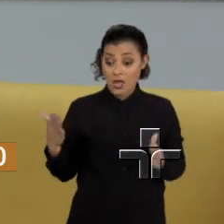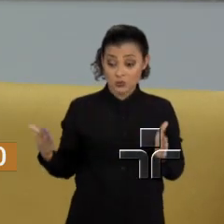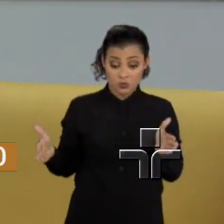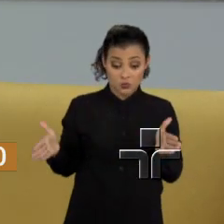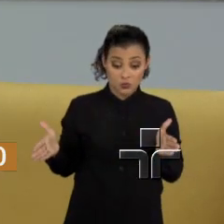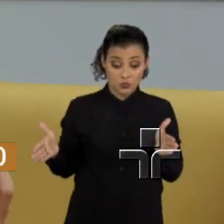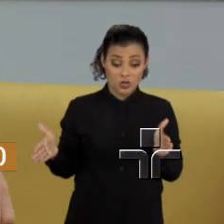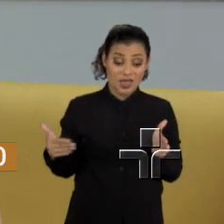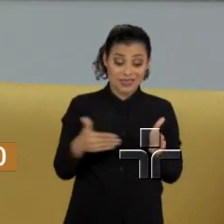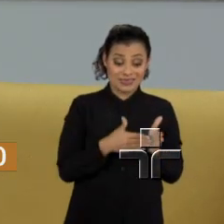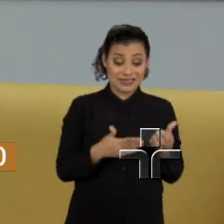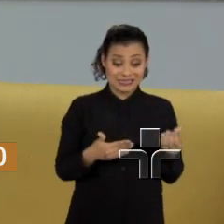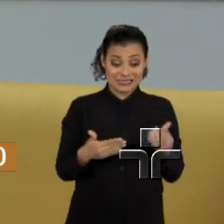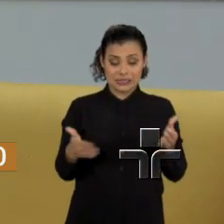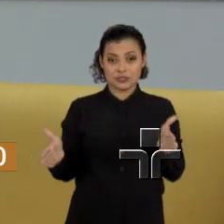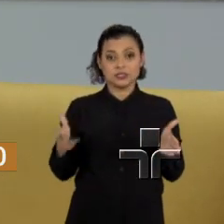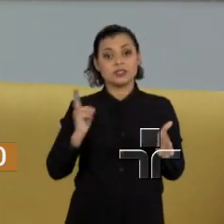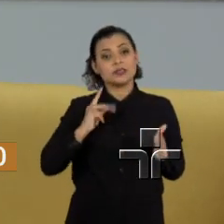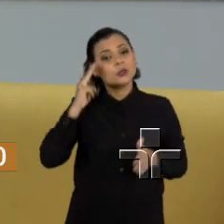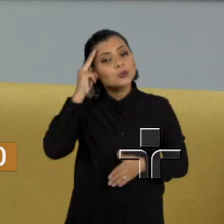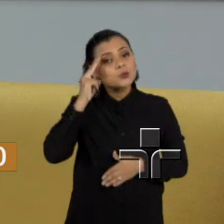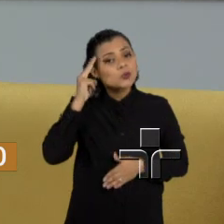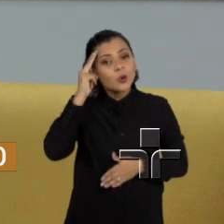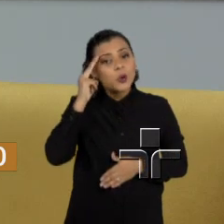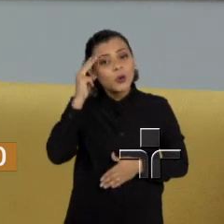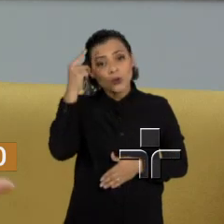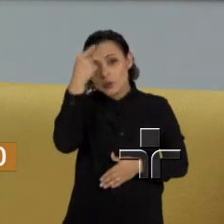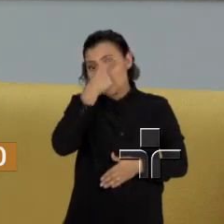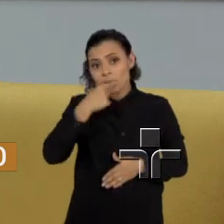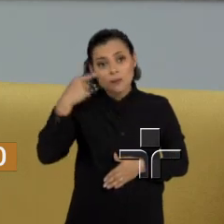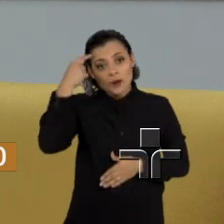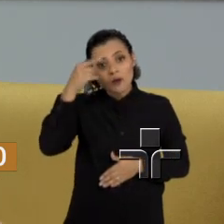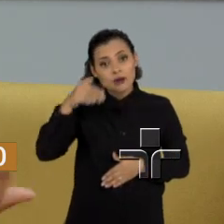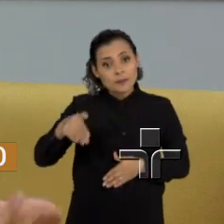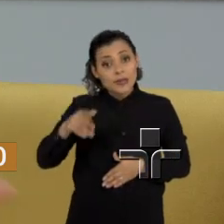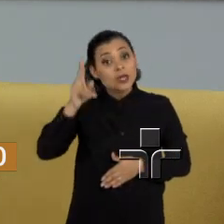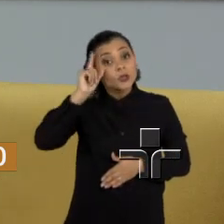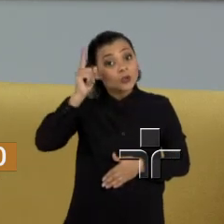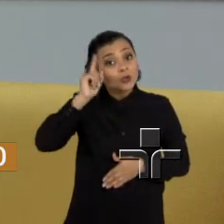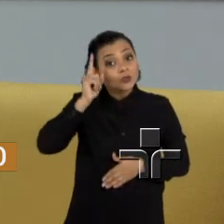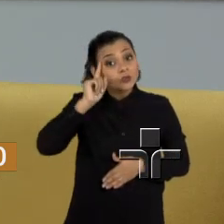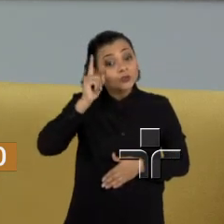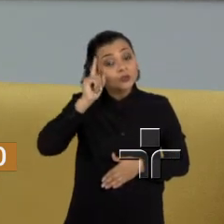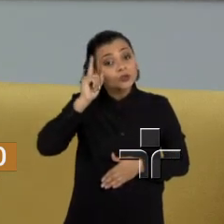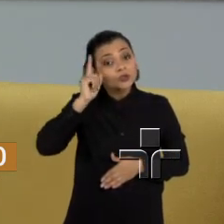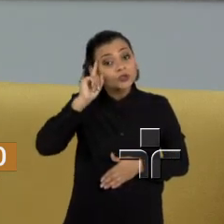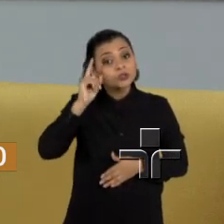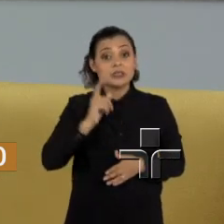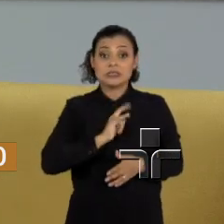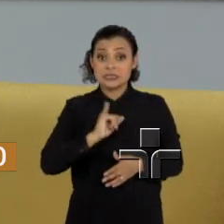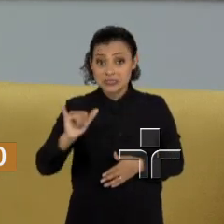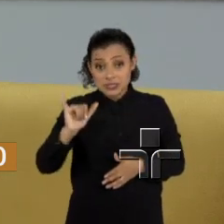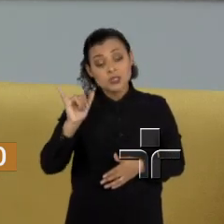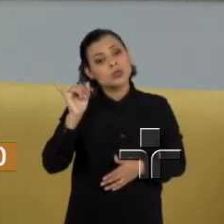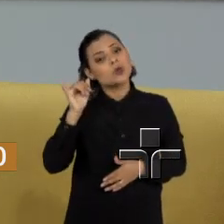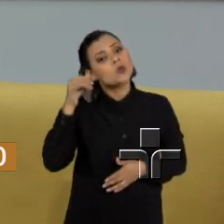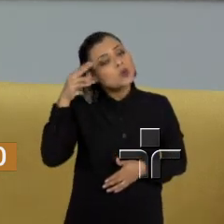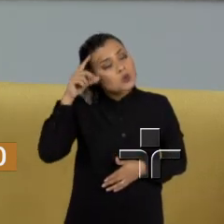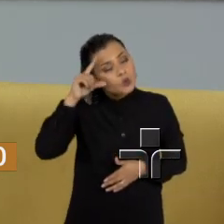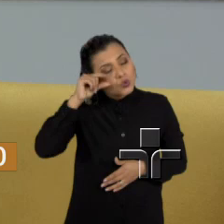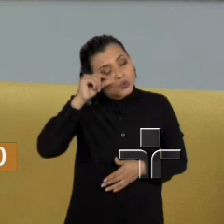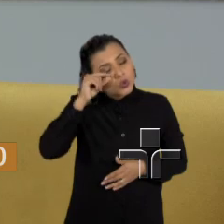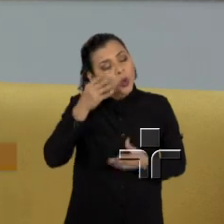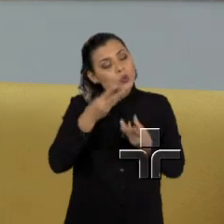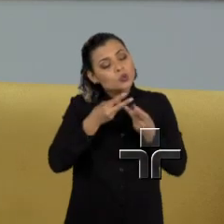temos episódios de sonhos. A gente sonha 1h30 por noite, todas as noites, para quem tem um sono de qualidade, logicamente. Quando a